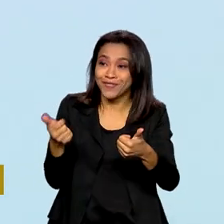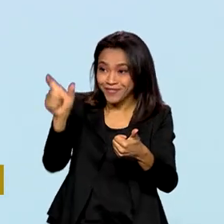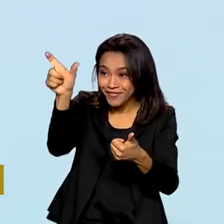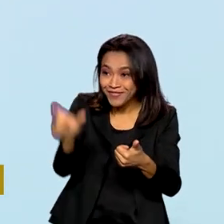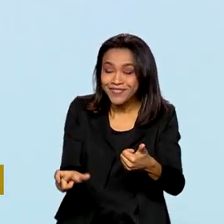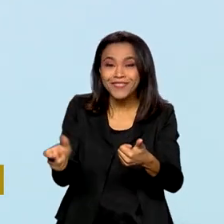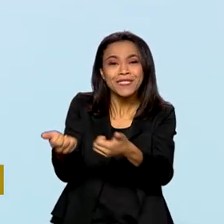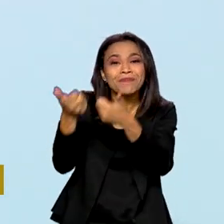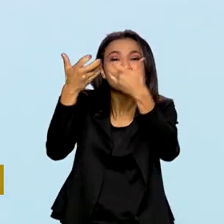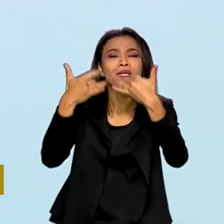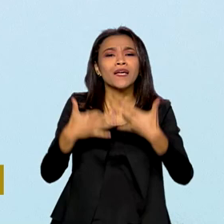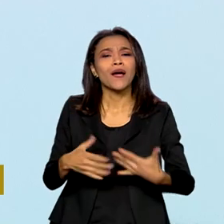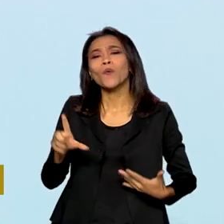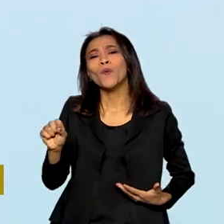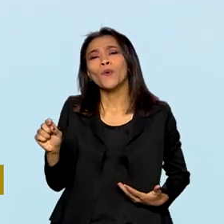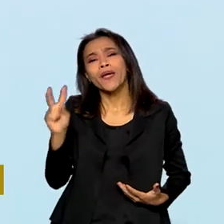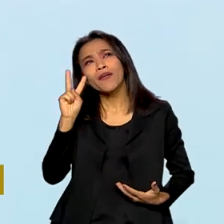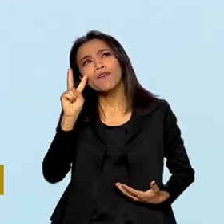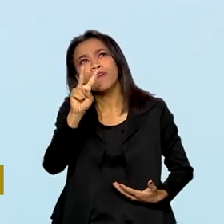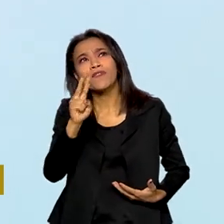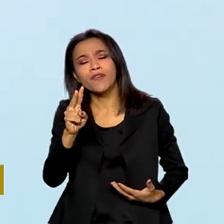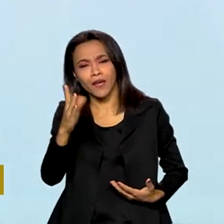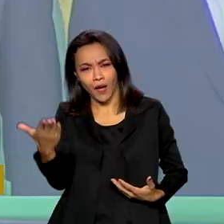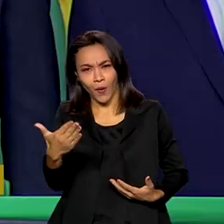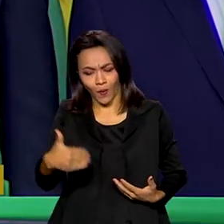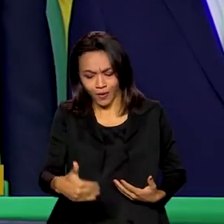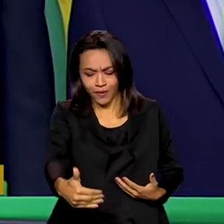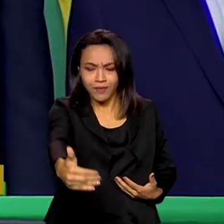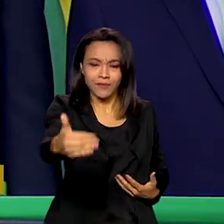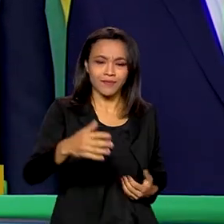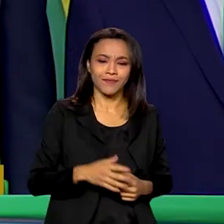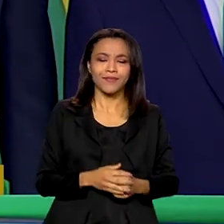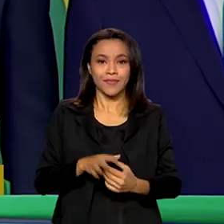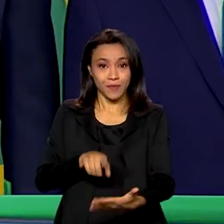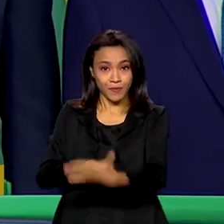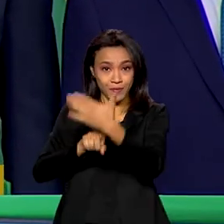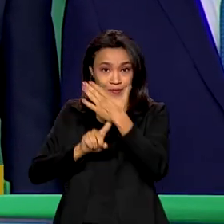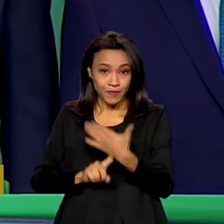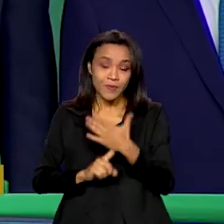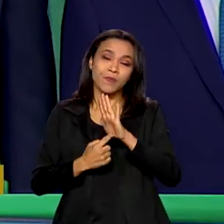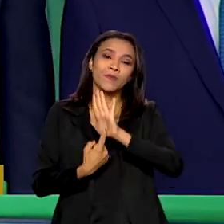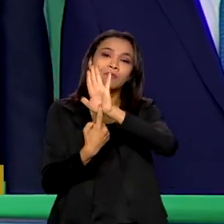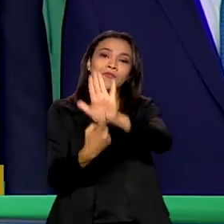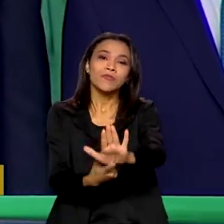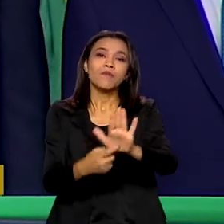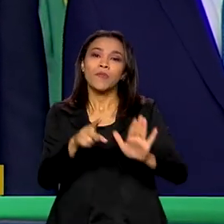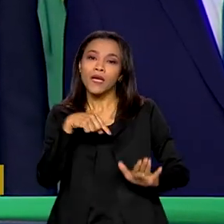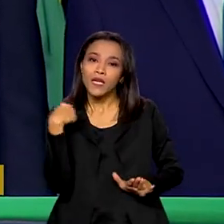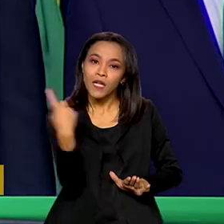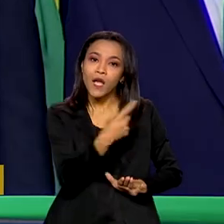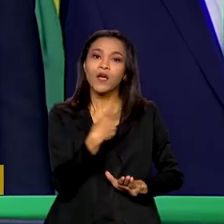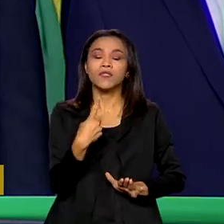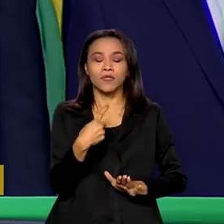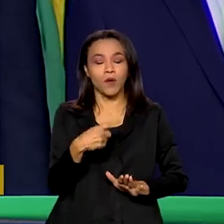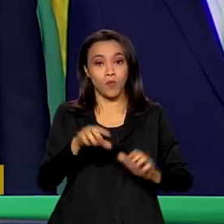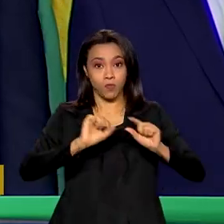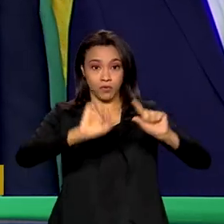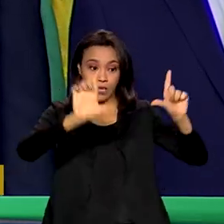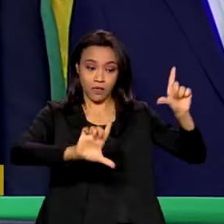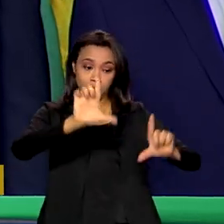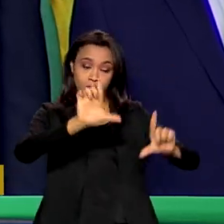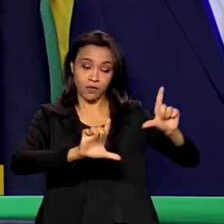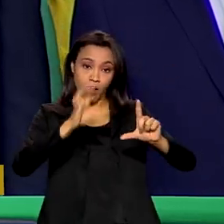que, que a gente está acompanhando, o que, que a gente vai acompanhar daqui a pouco. Adianta aqui para os nossos telespectadores e para os ouvintes da Rádio Nacional que também